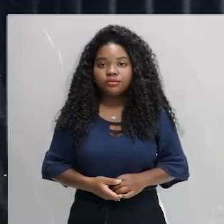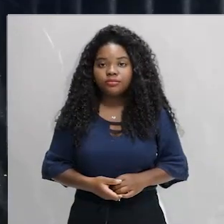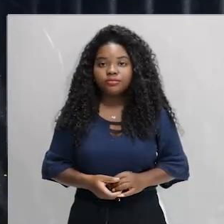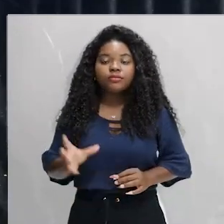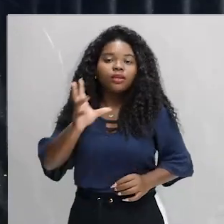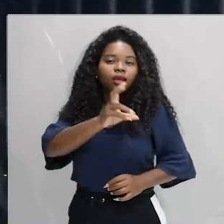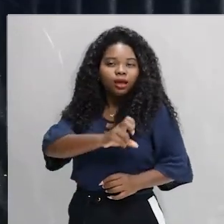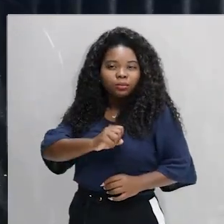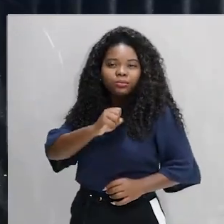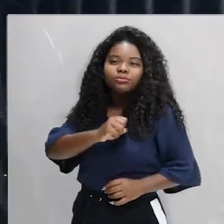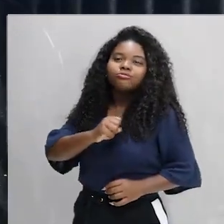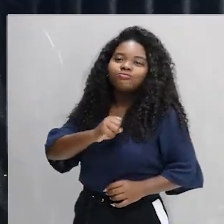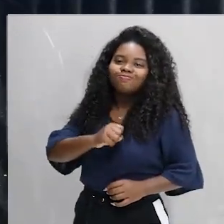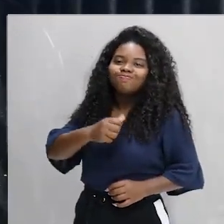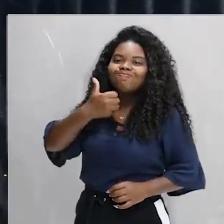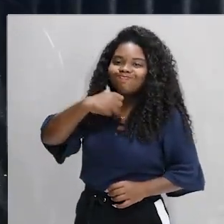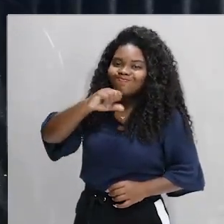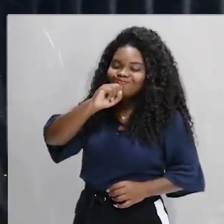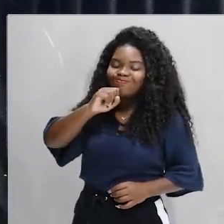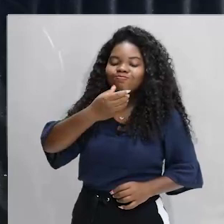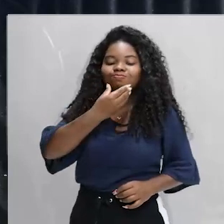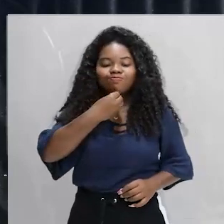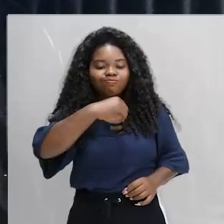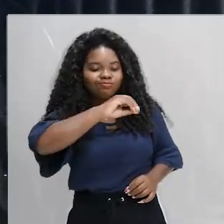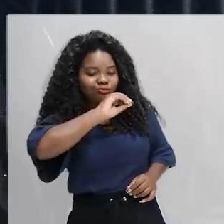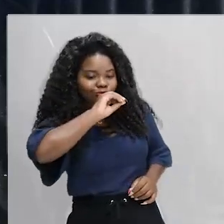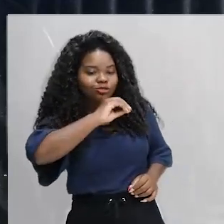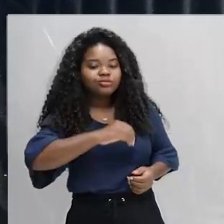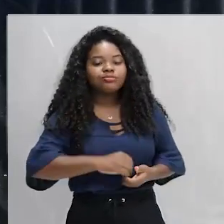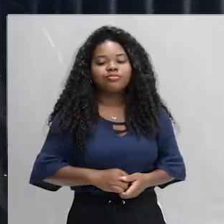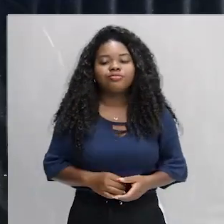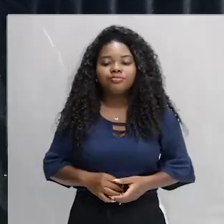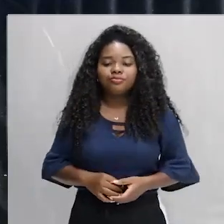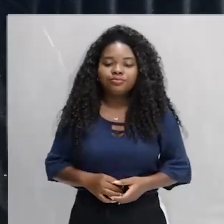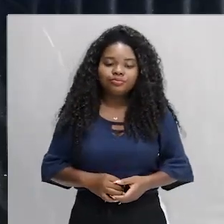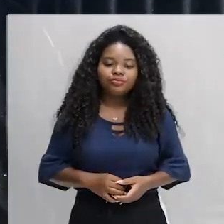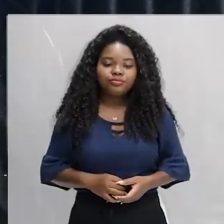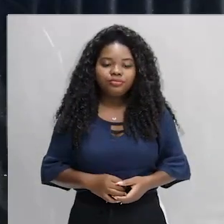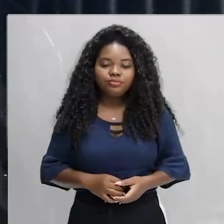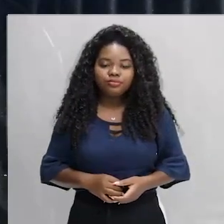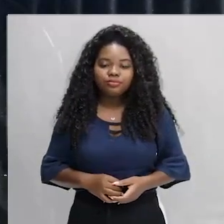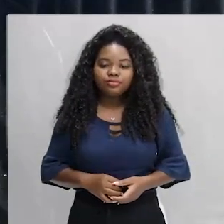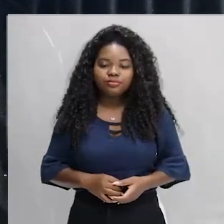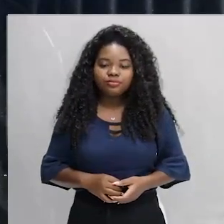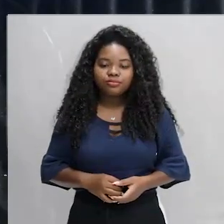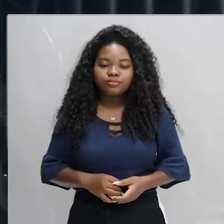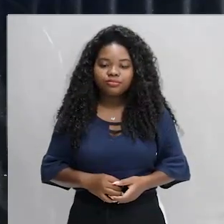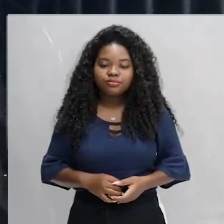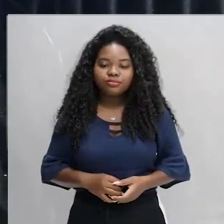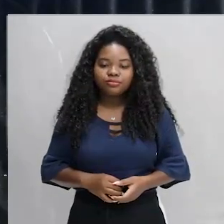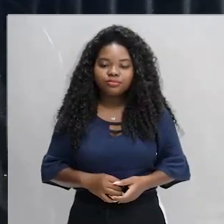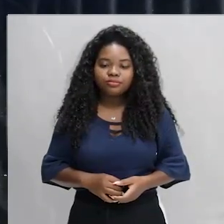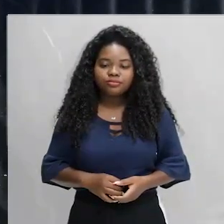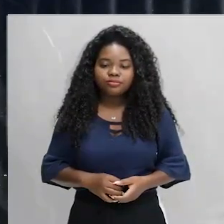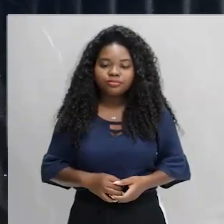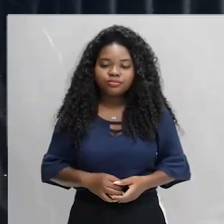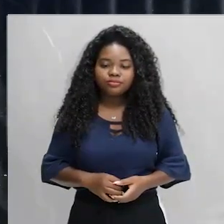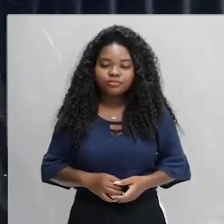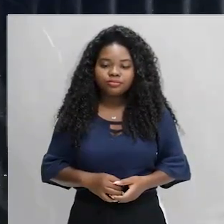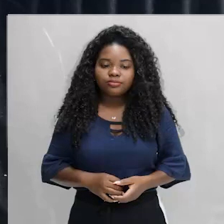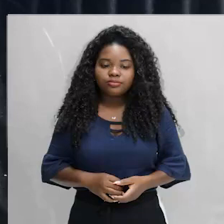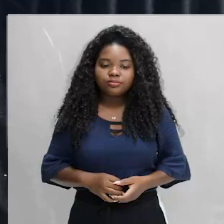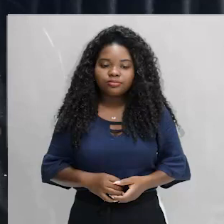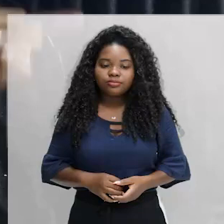amor de mãe, materno, de pai, paterno, certo? E assim sucessivamente. Então, só